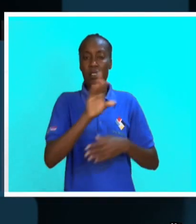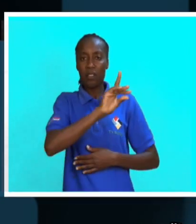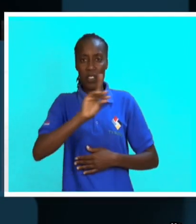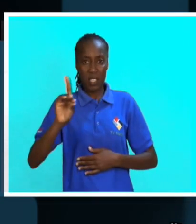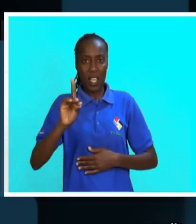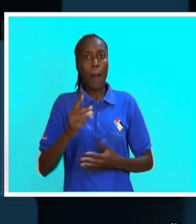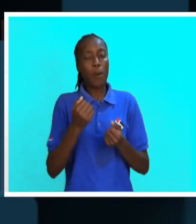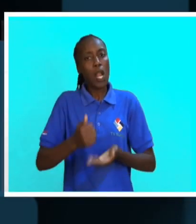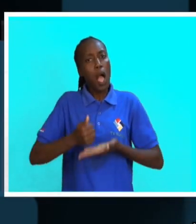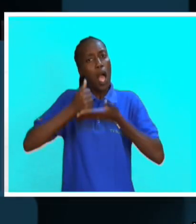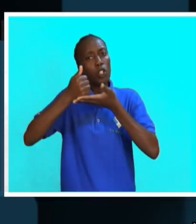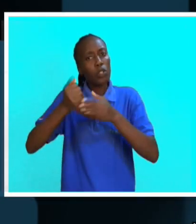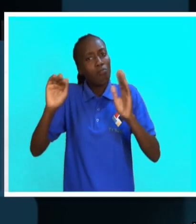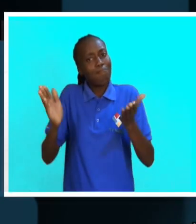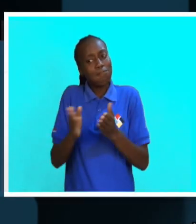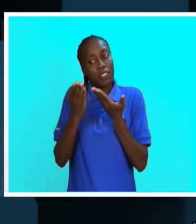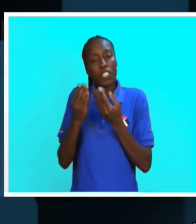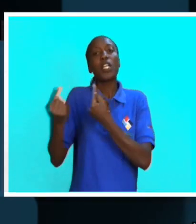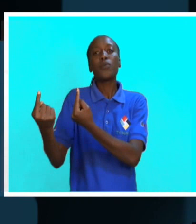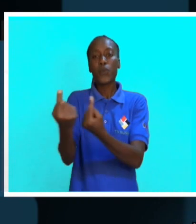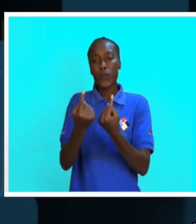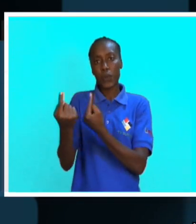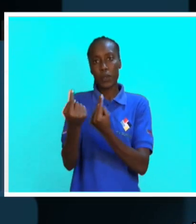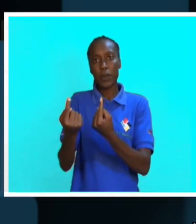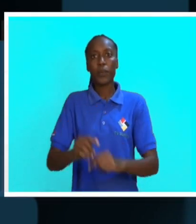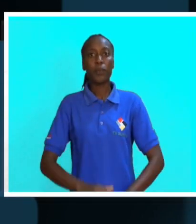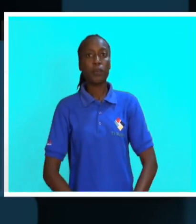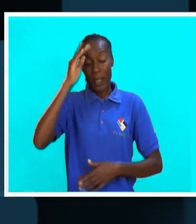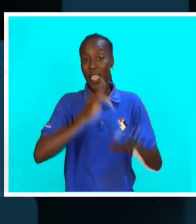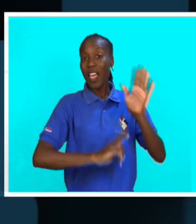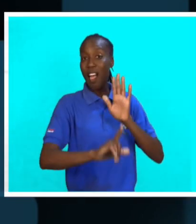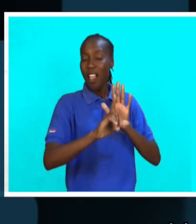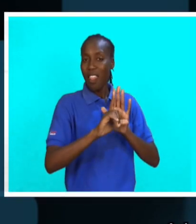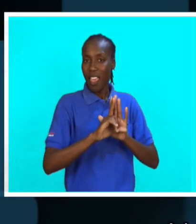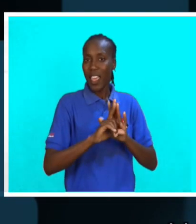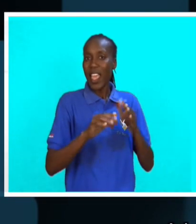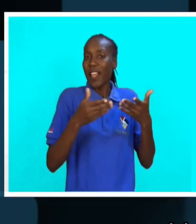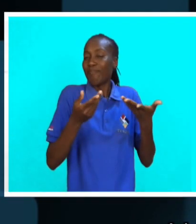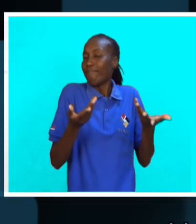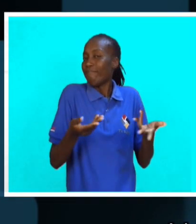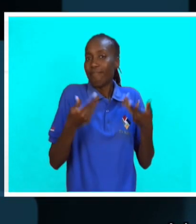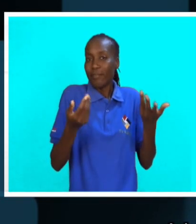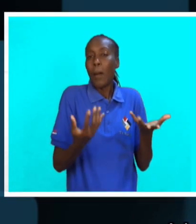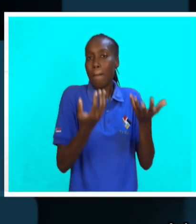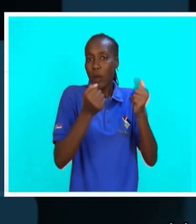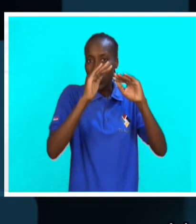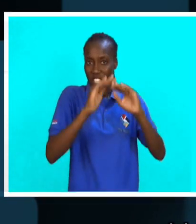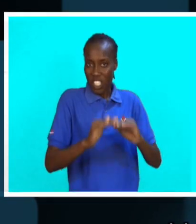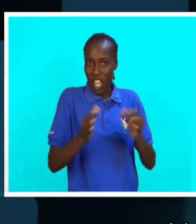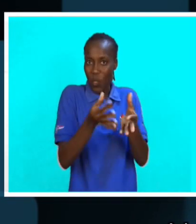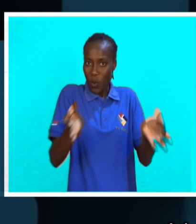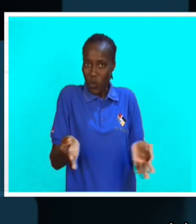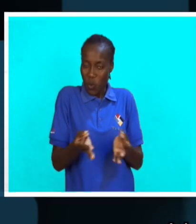das Pessoas com Deficiência vai ajudar a combater este mal. Eu acho que a lei só vai